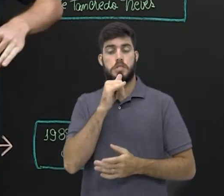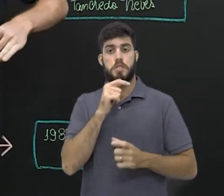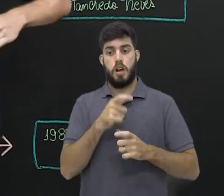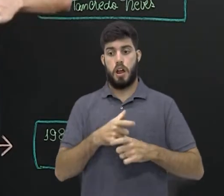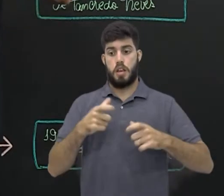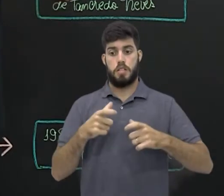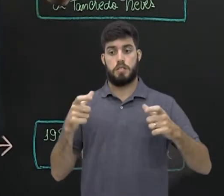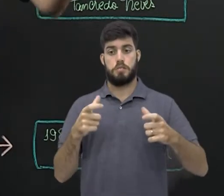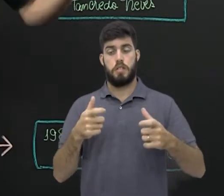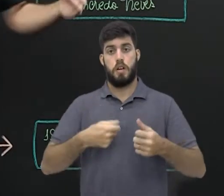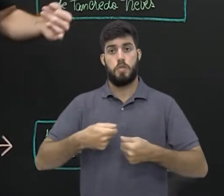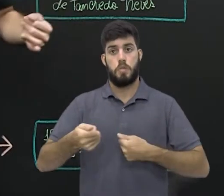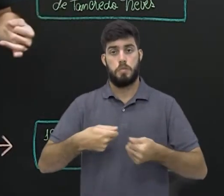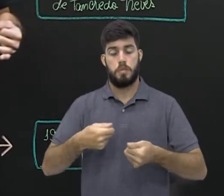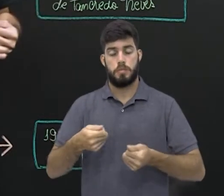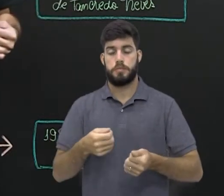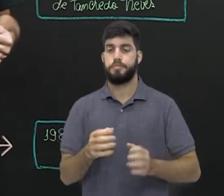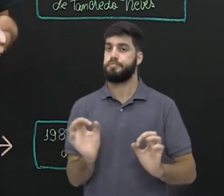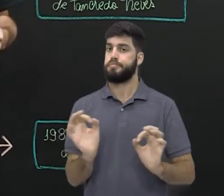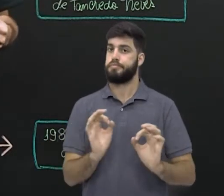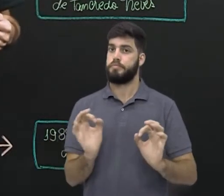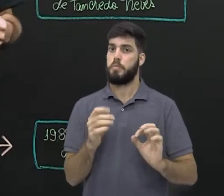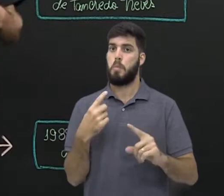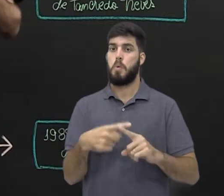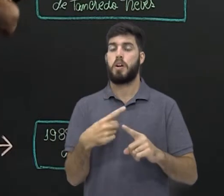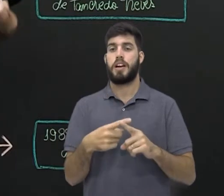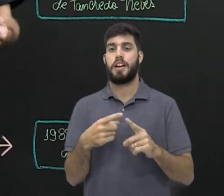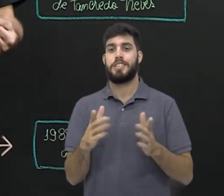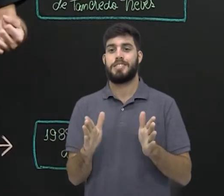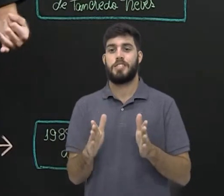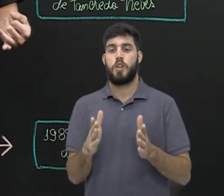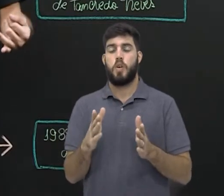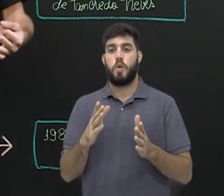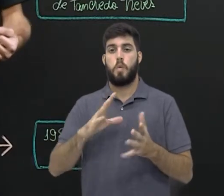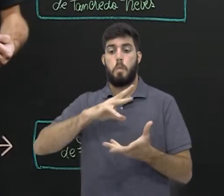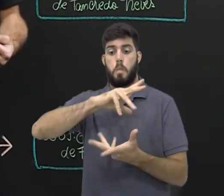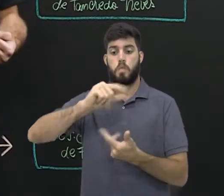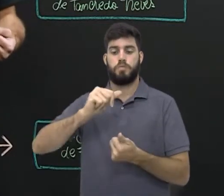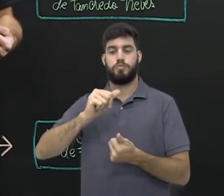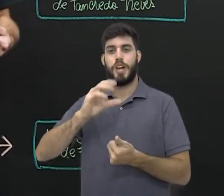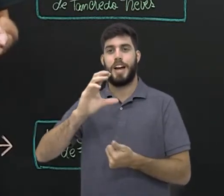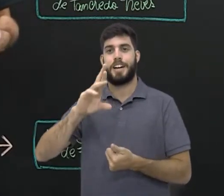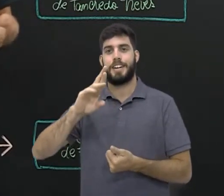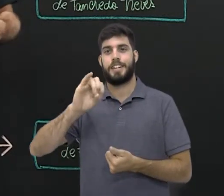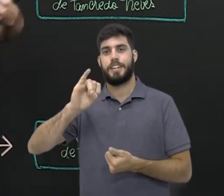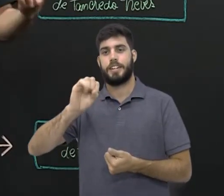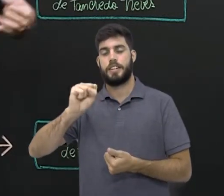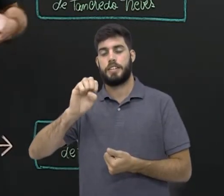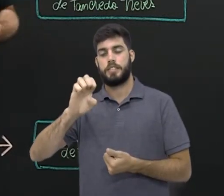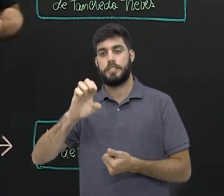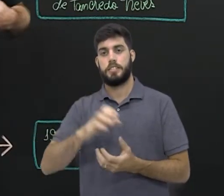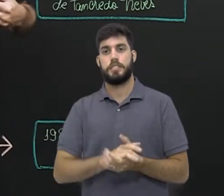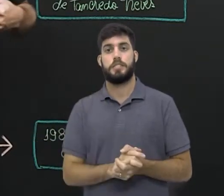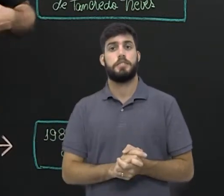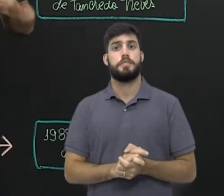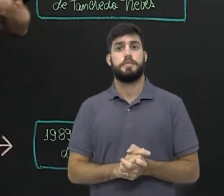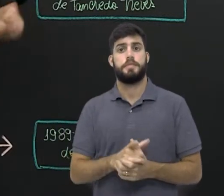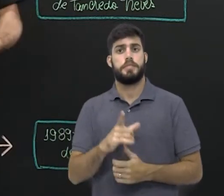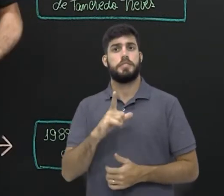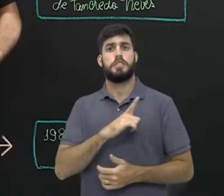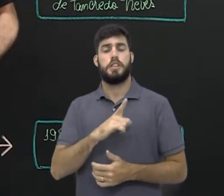economicamente por conta de uma crise econômica global que aconteceu depois de 1973. Isso